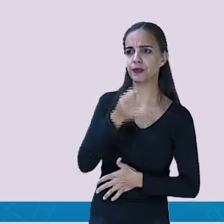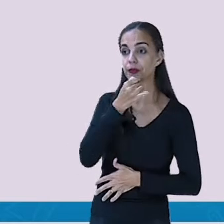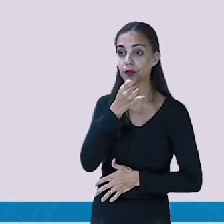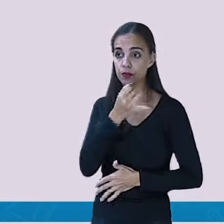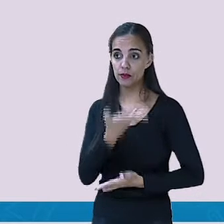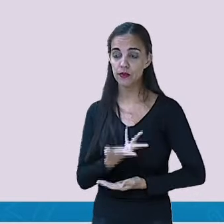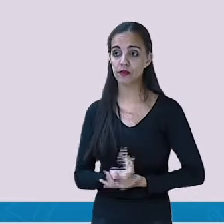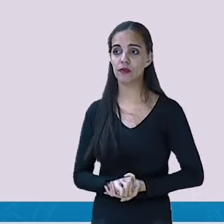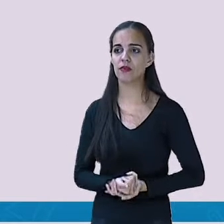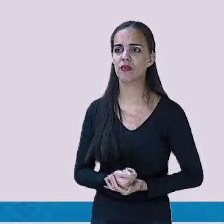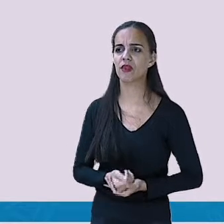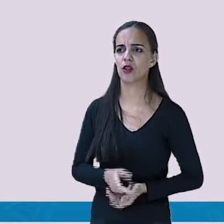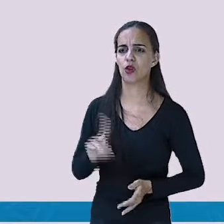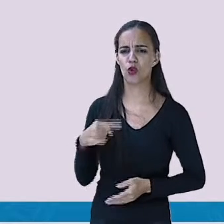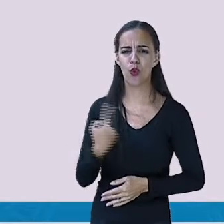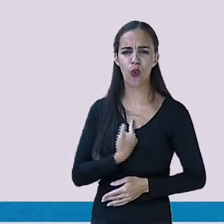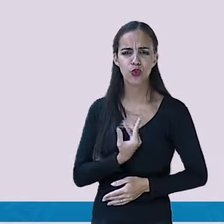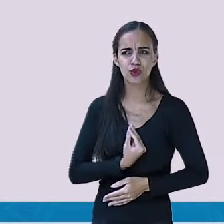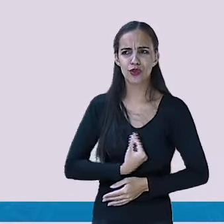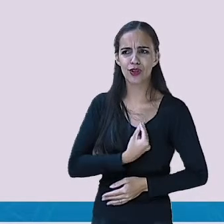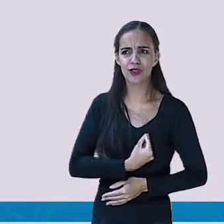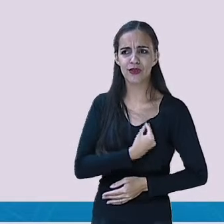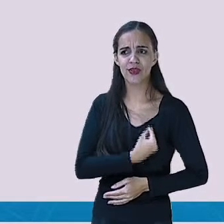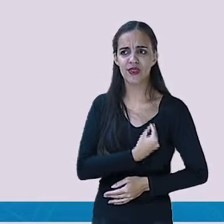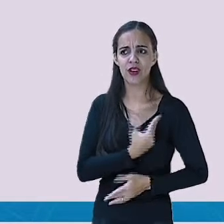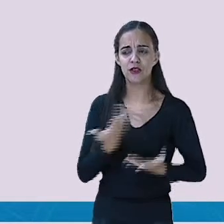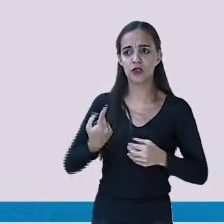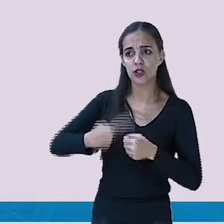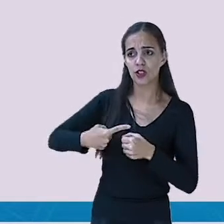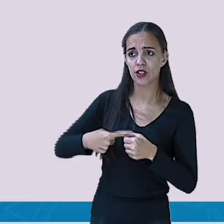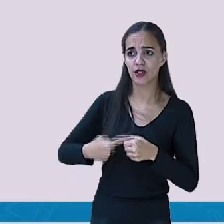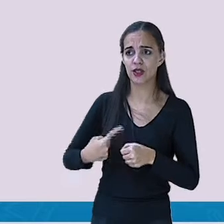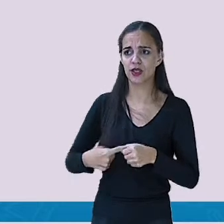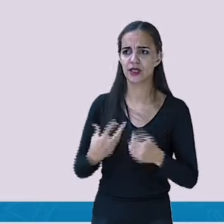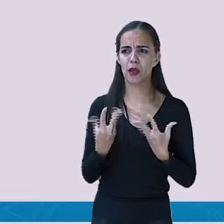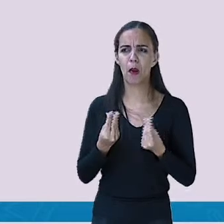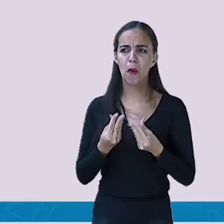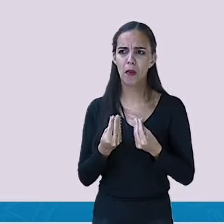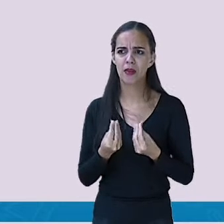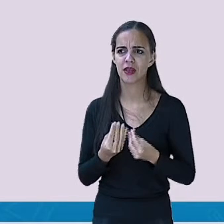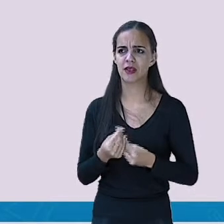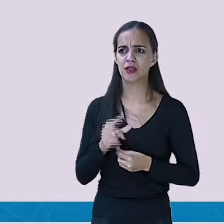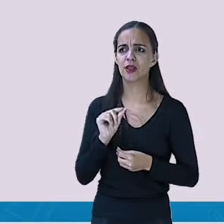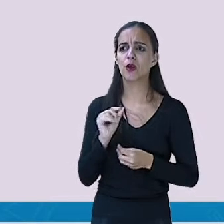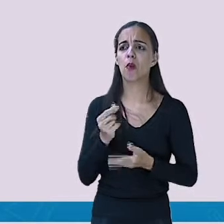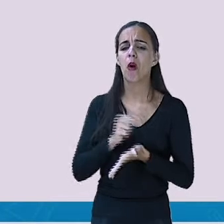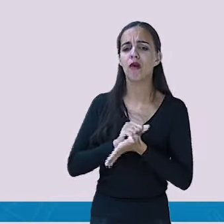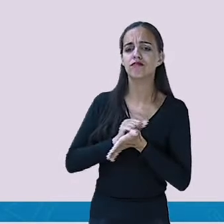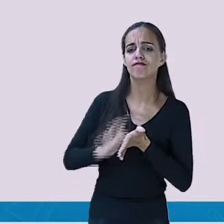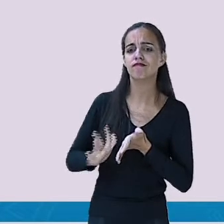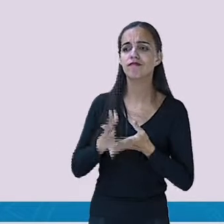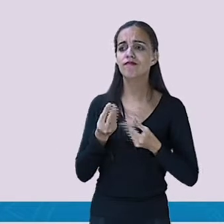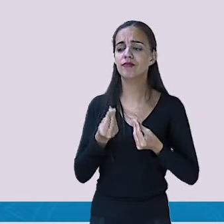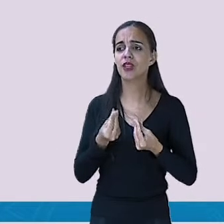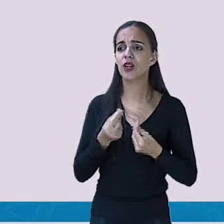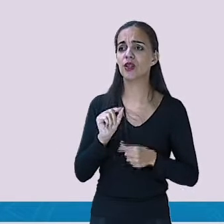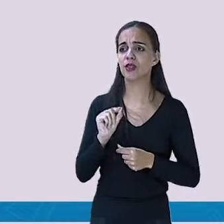nós estamos vivendo aqui na nossa cidade muitos casos